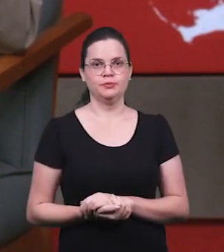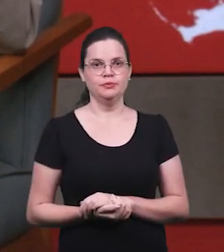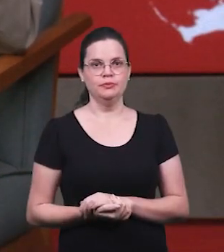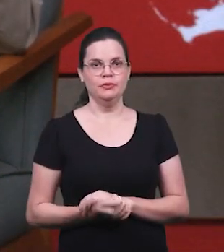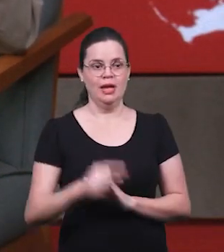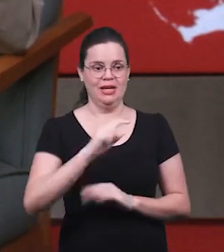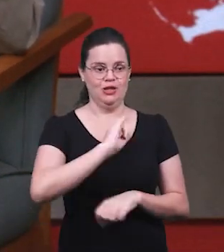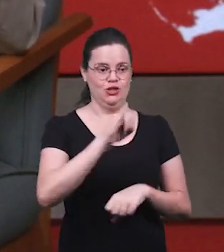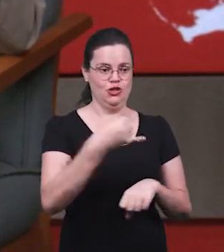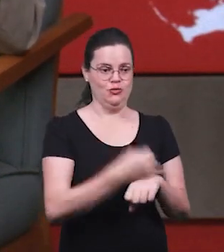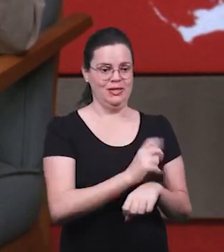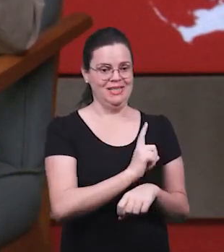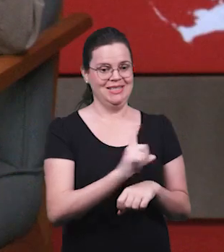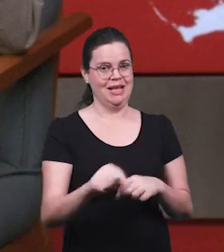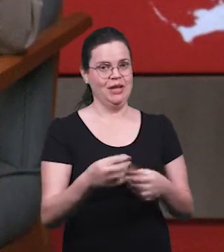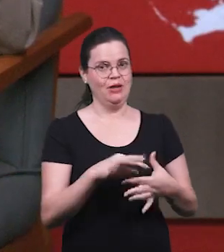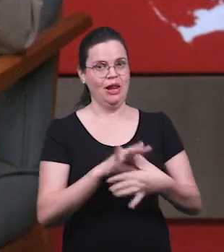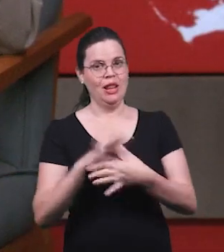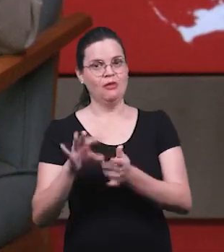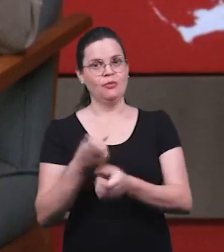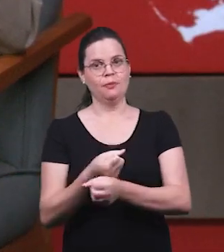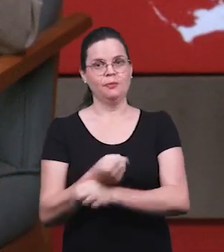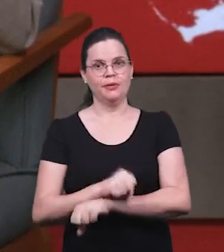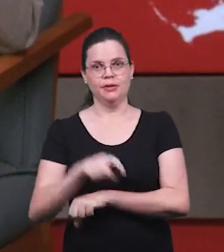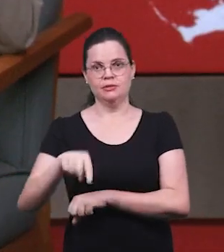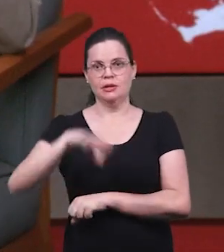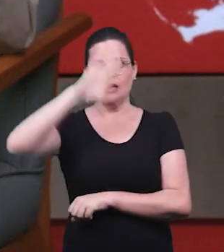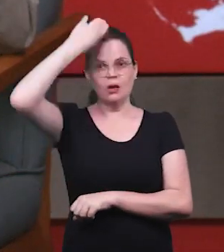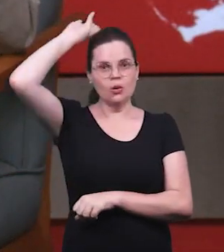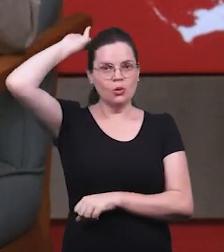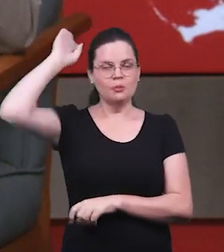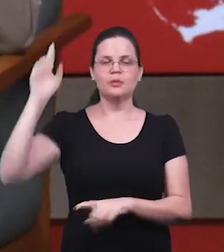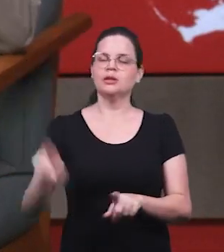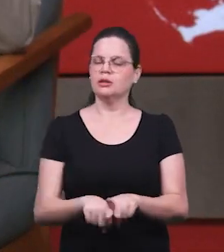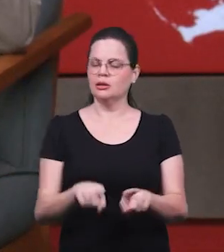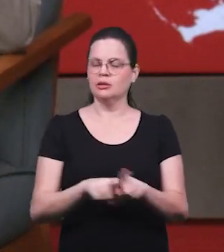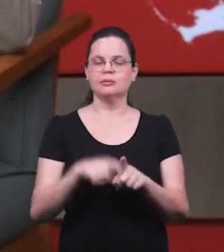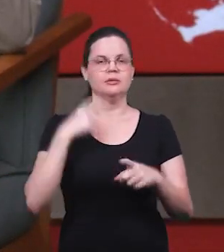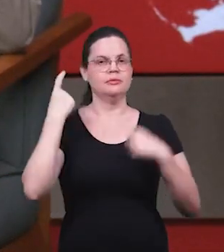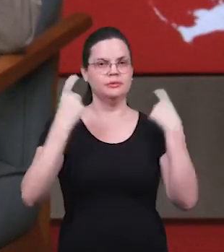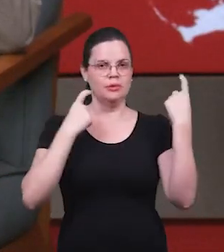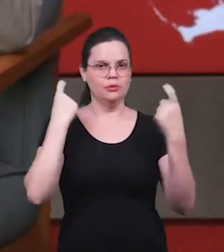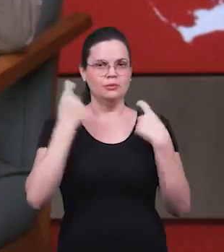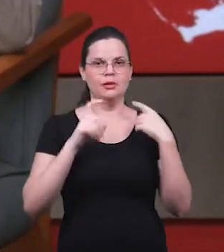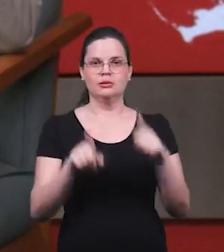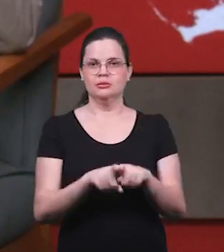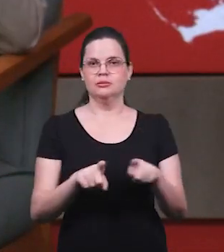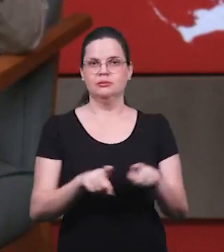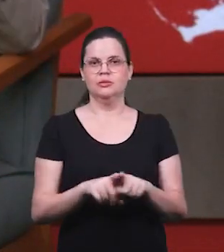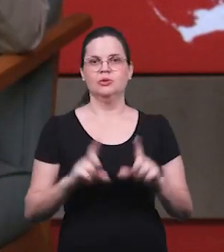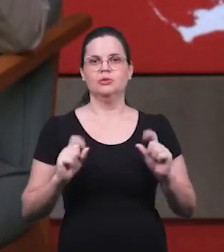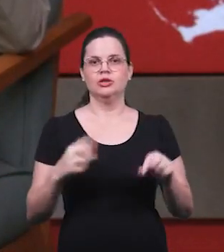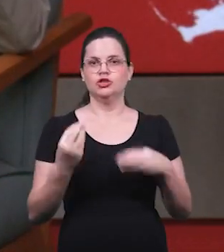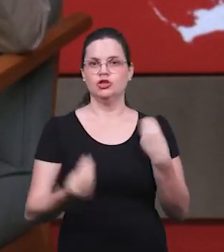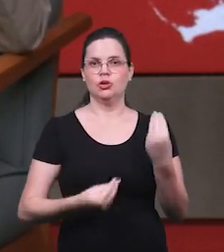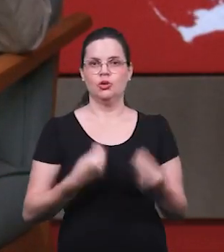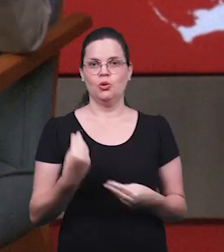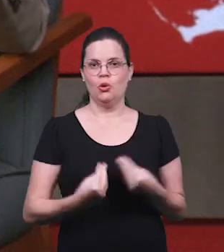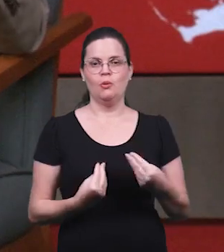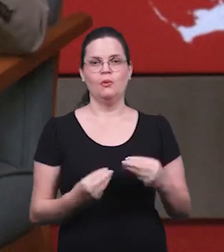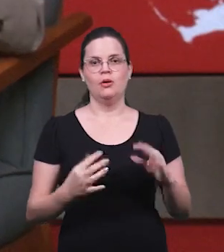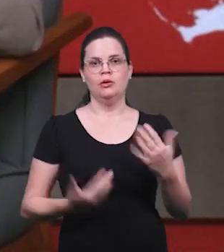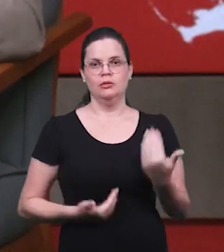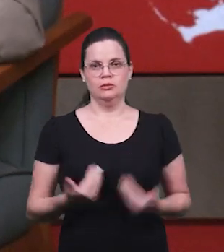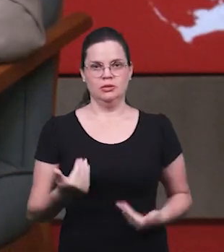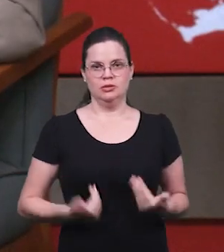para Roma, ele também se preocupou com a participação da igreja